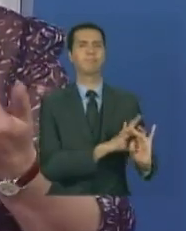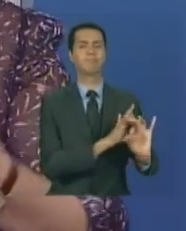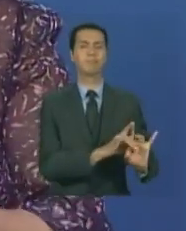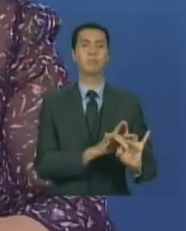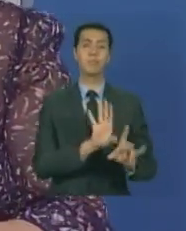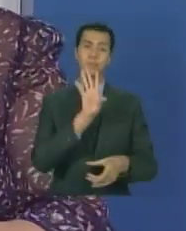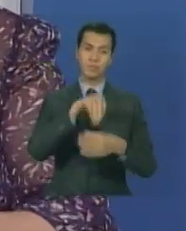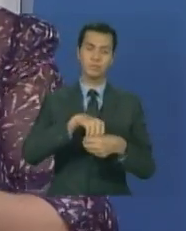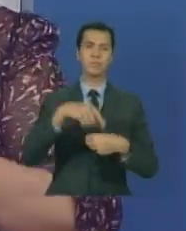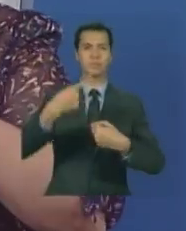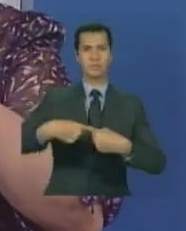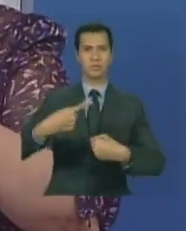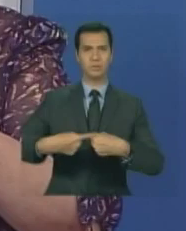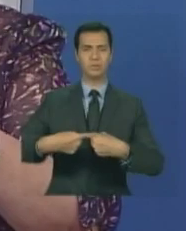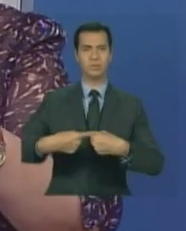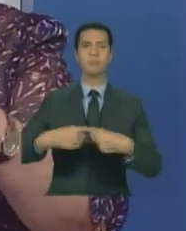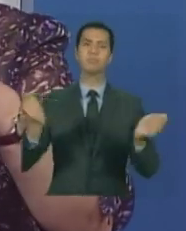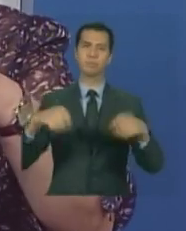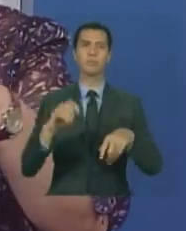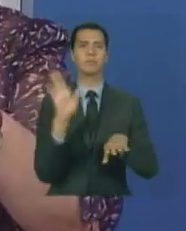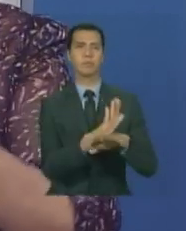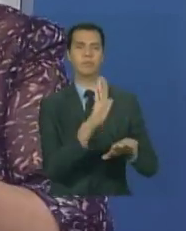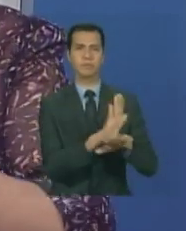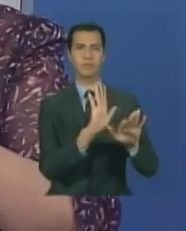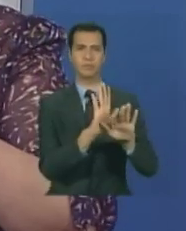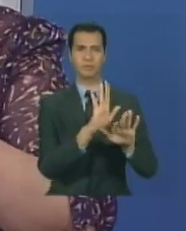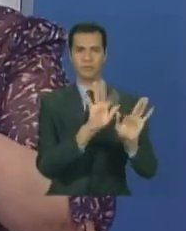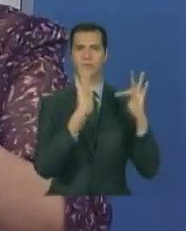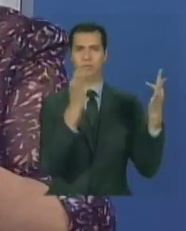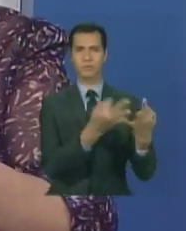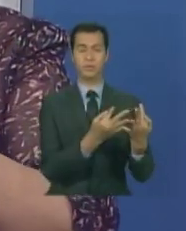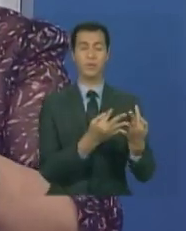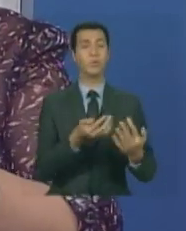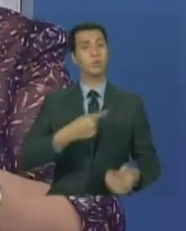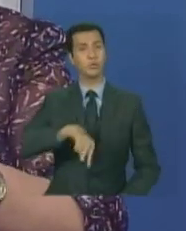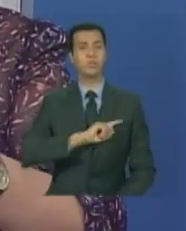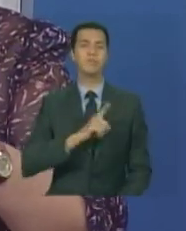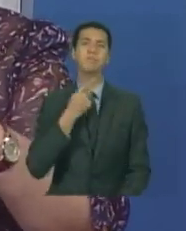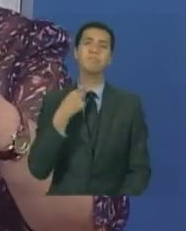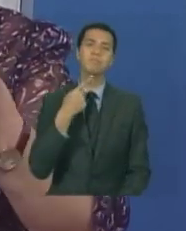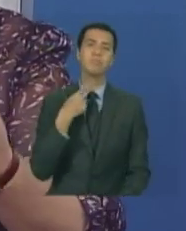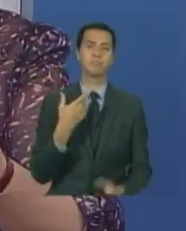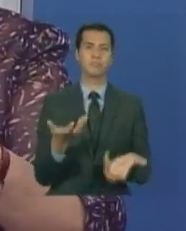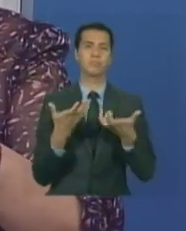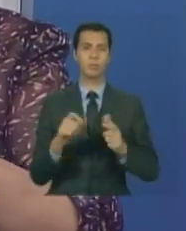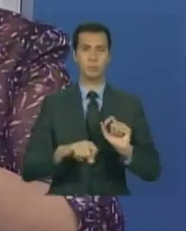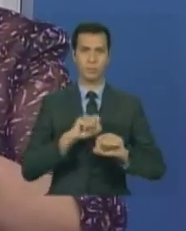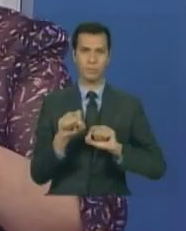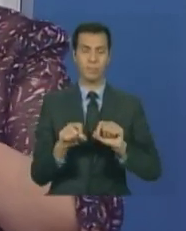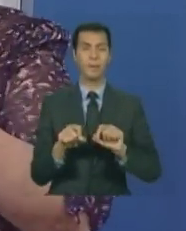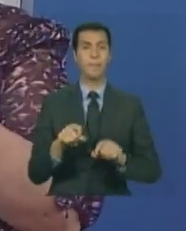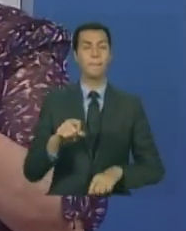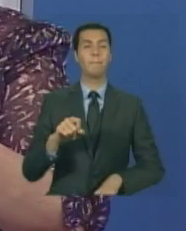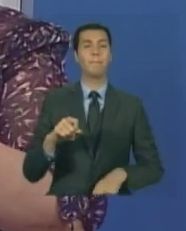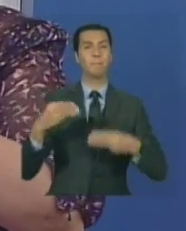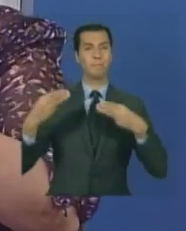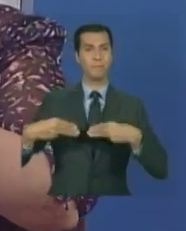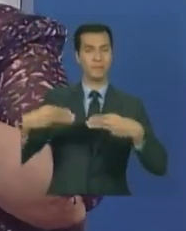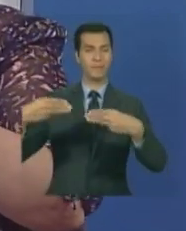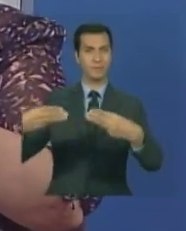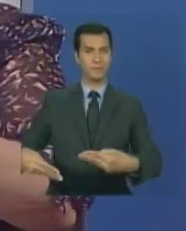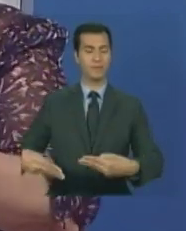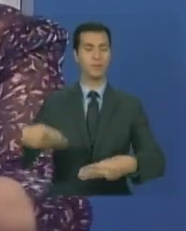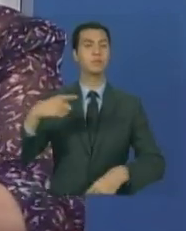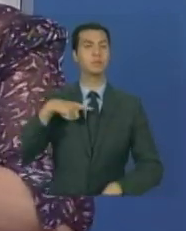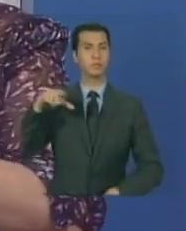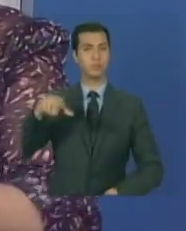município. Nós desejamos que, assim como o Ministério tem esse locus